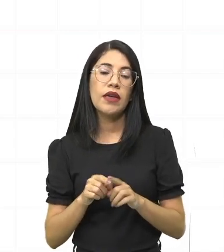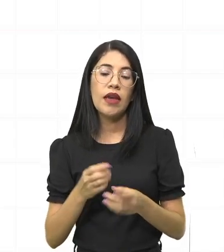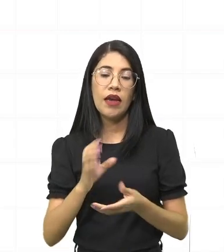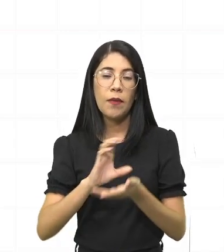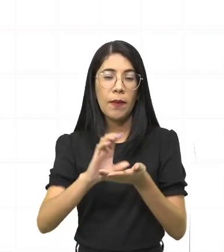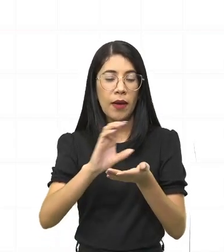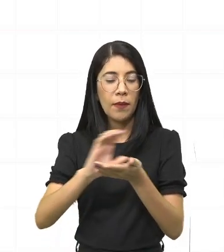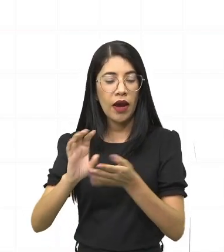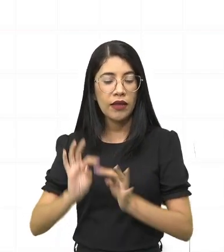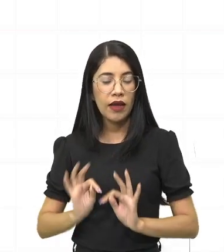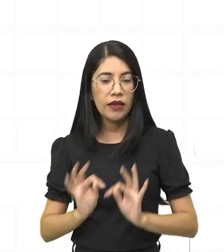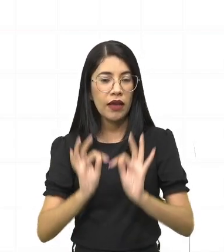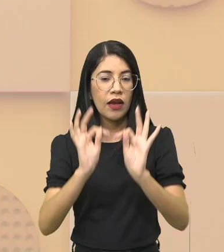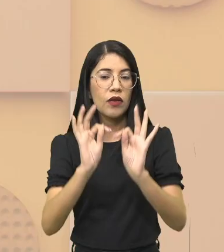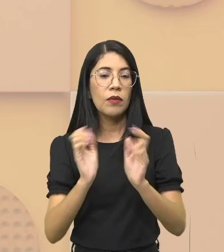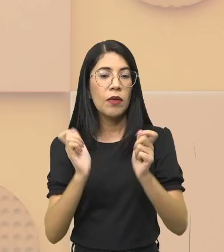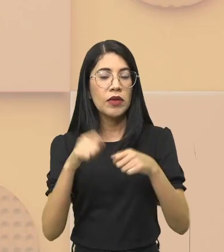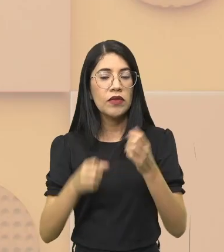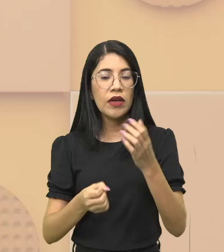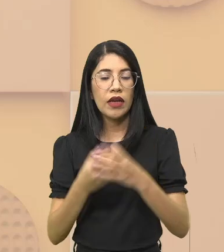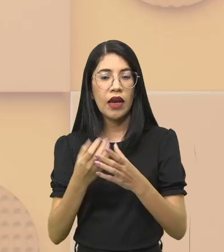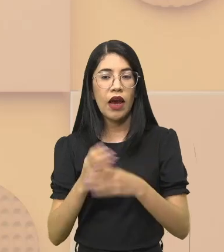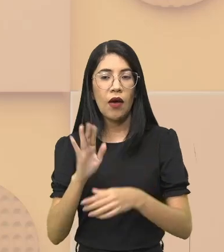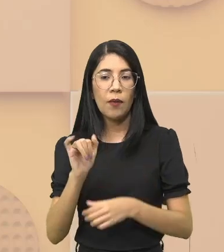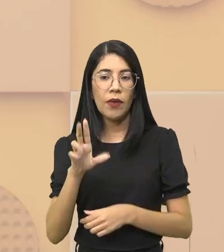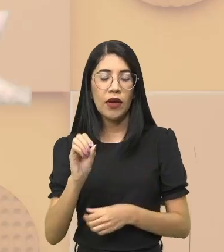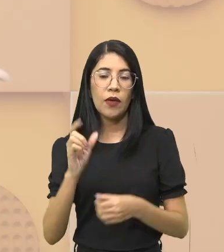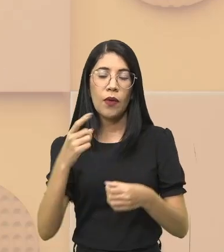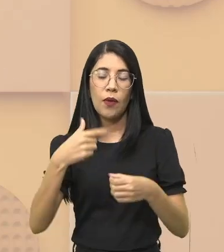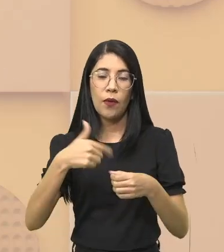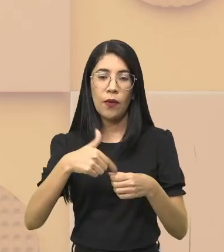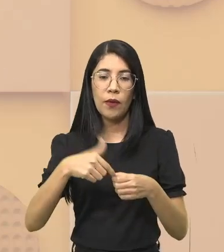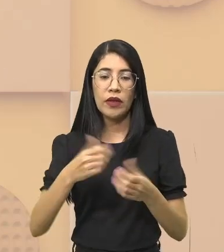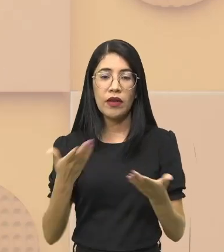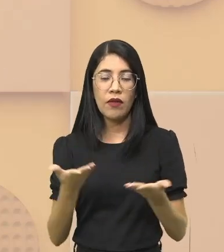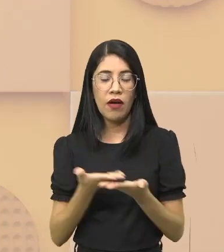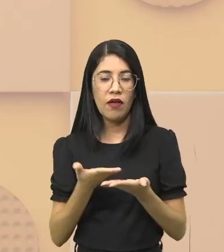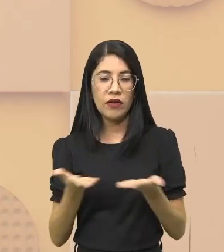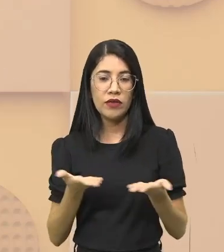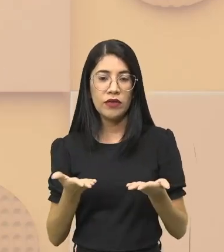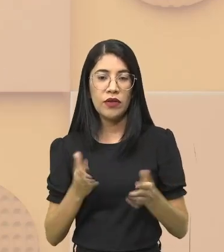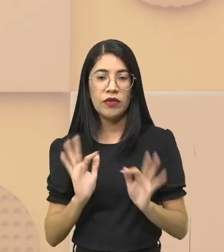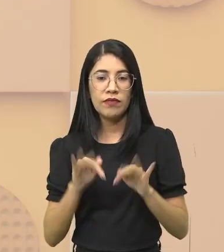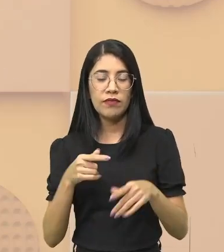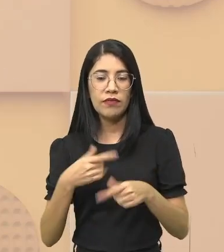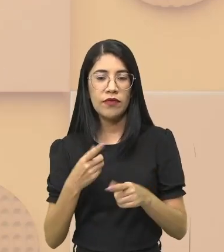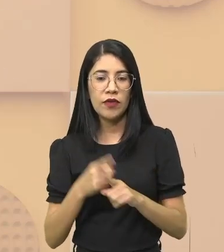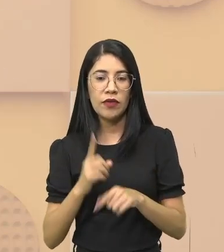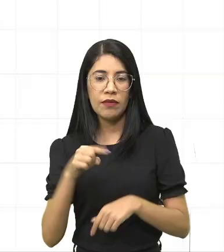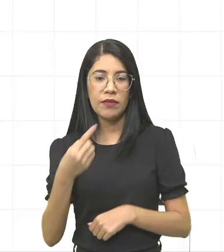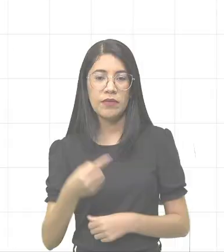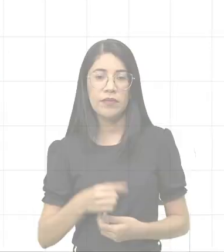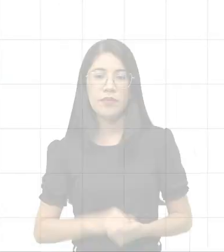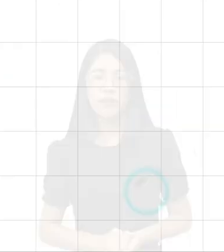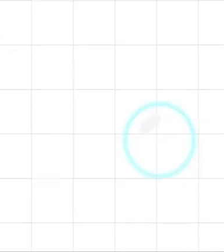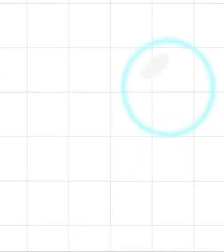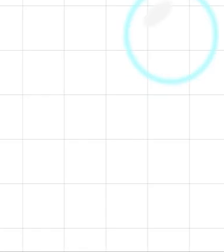investem em tecnologia na produção de biocombustíveis. Então, essa foi a nossa aula. Até uma próxima.